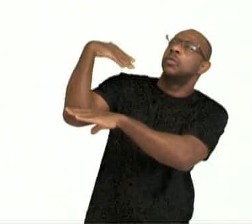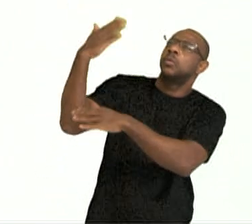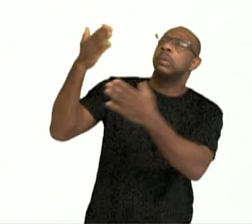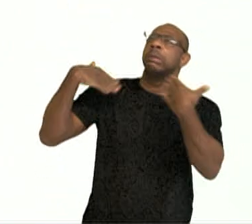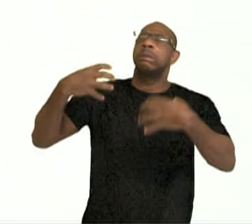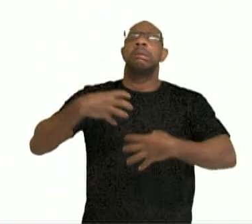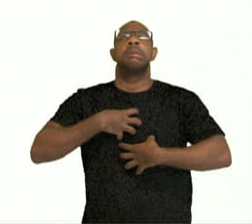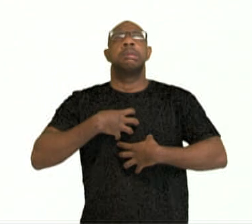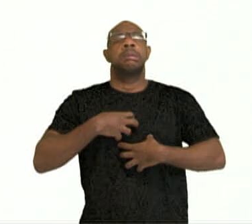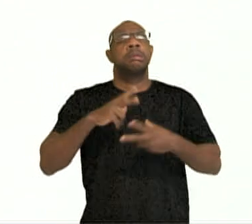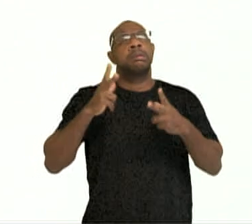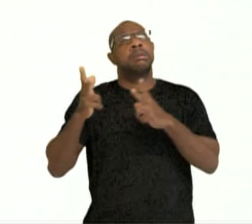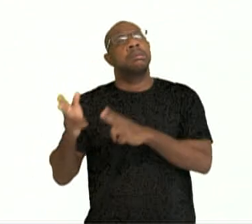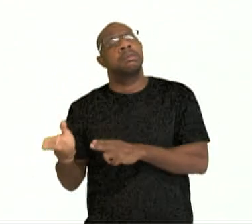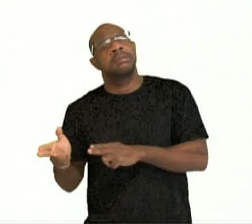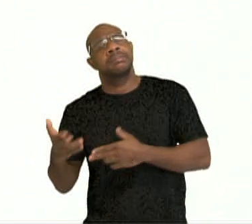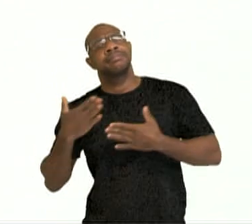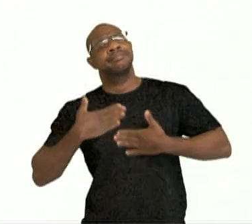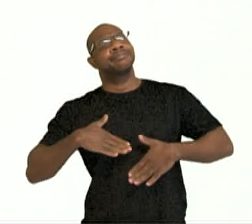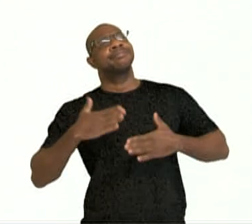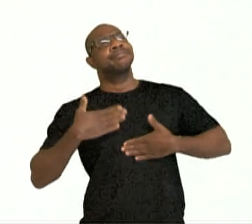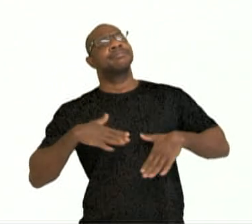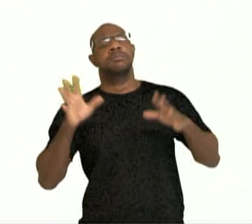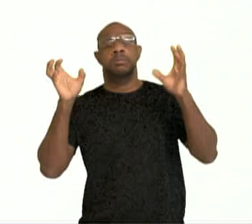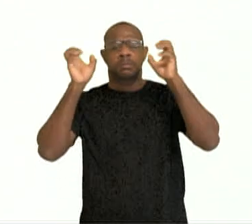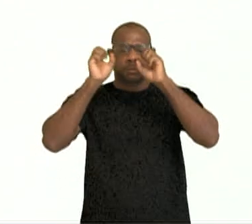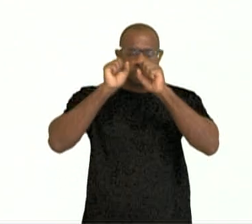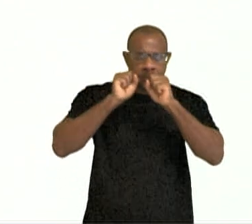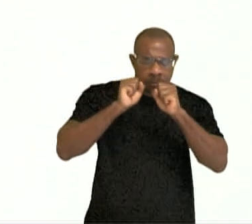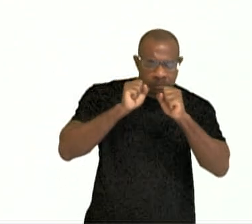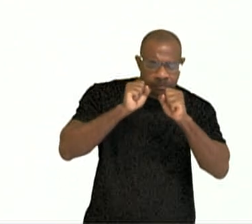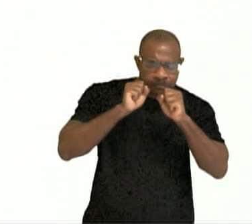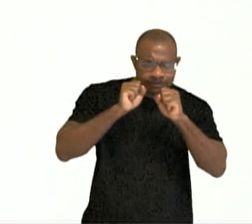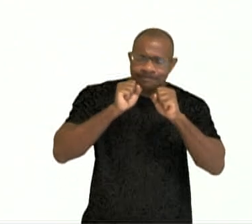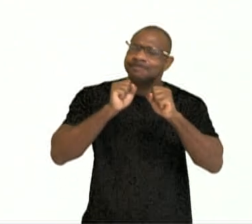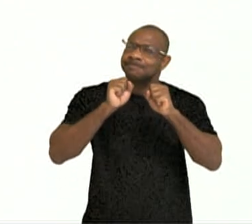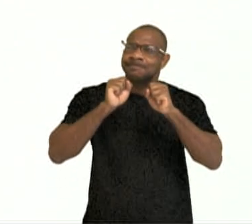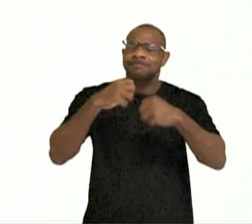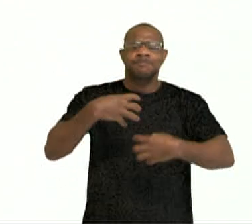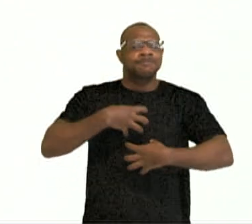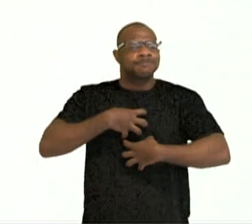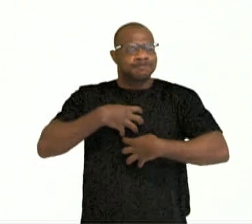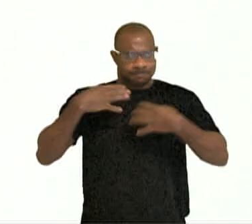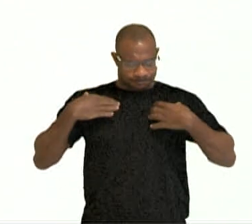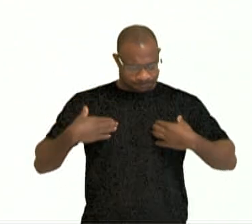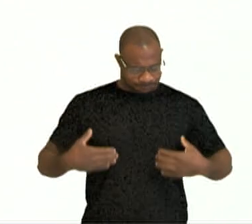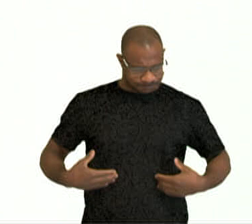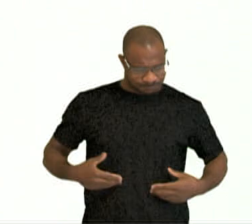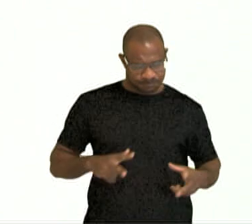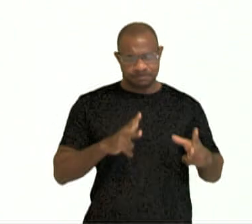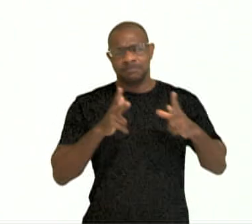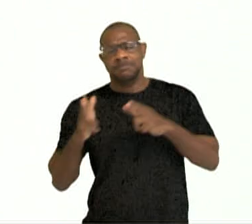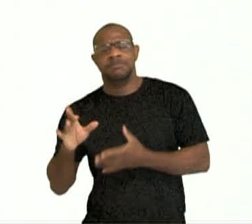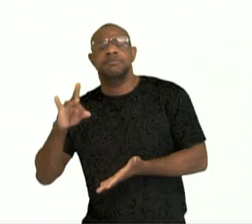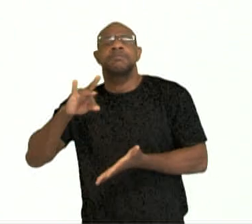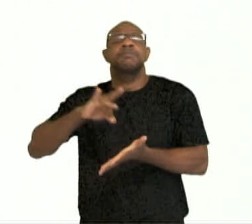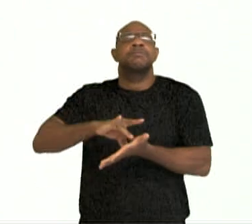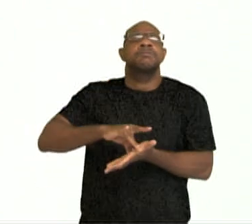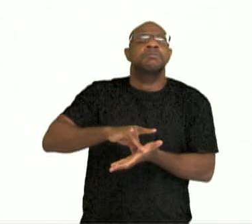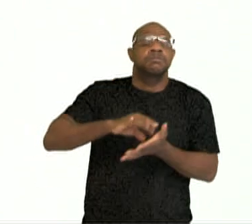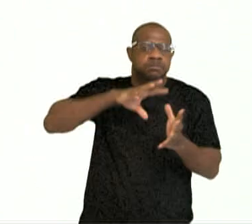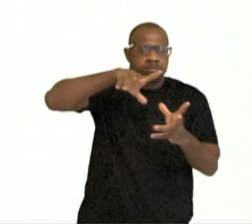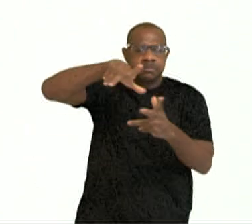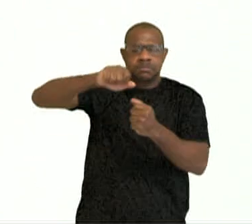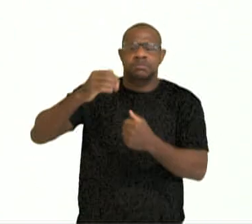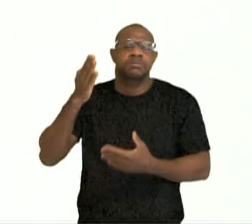me deito ao comprido na erva e fecho os olhos quentes, sinto todo o meu corpo deitado na realidade. Sei